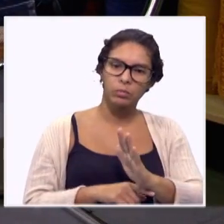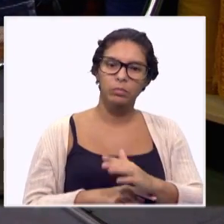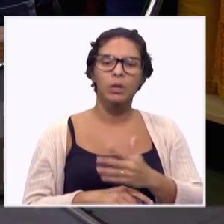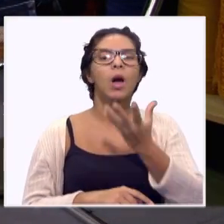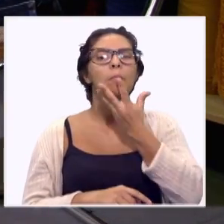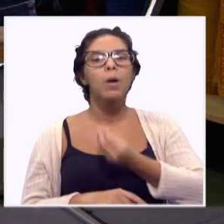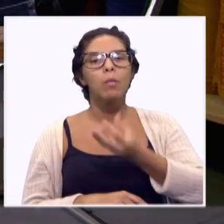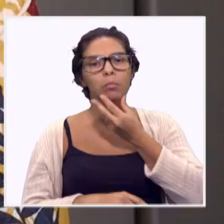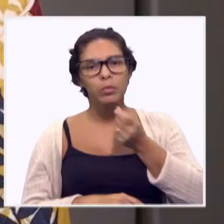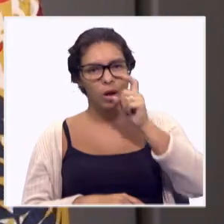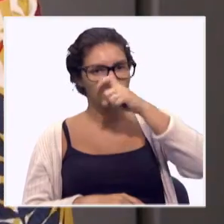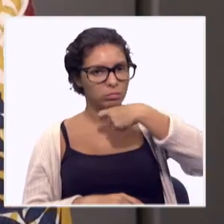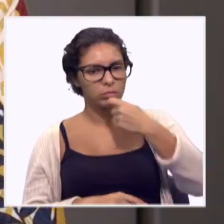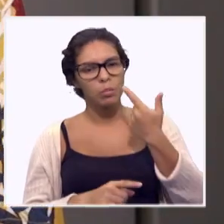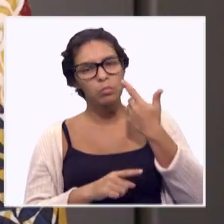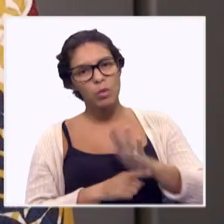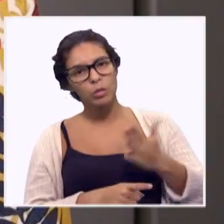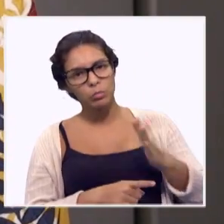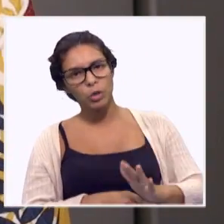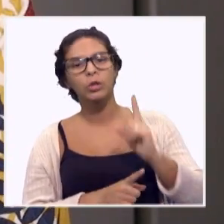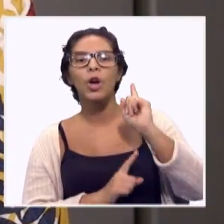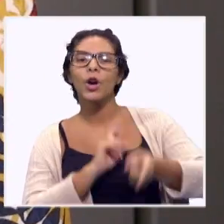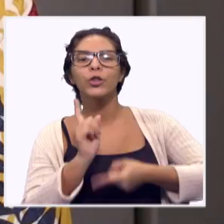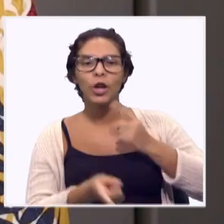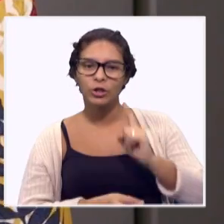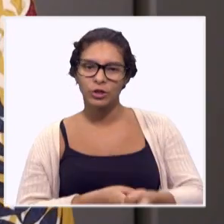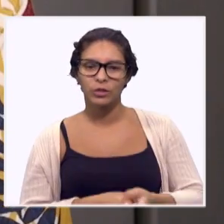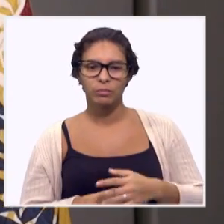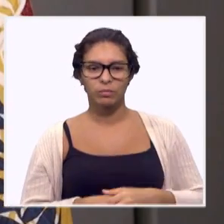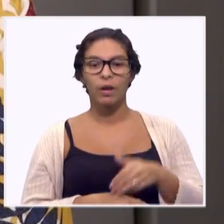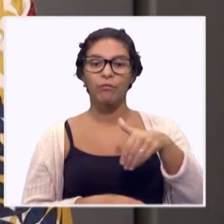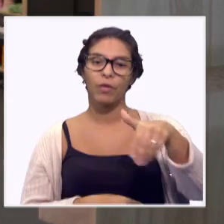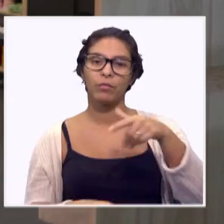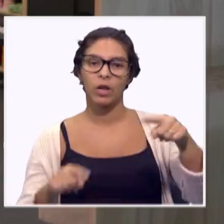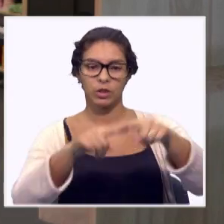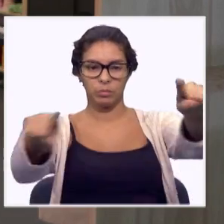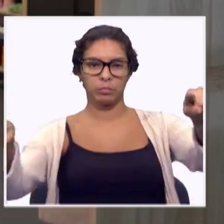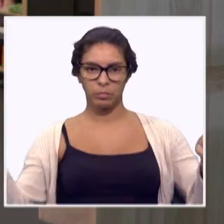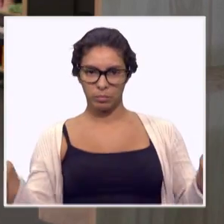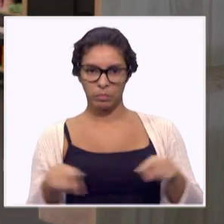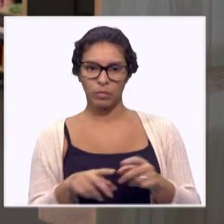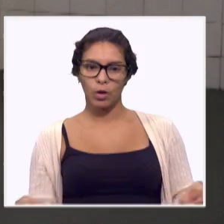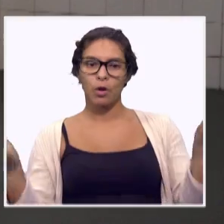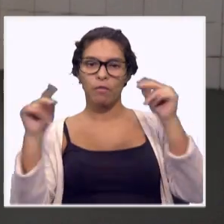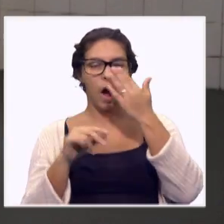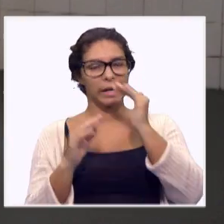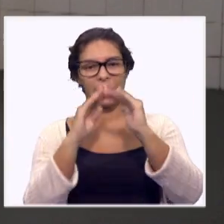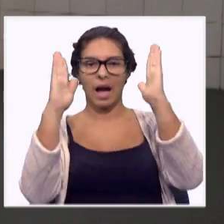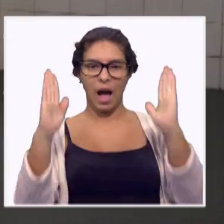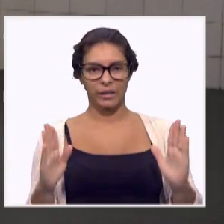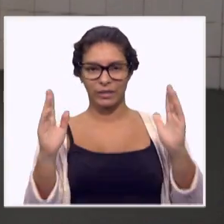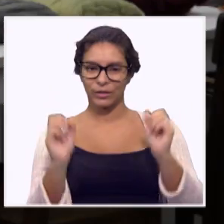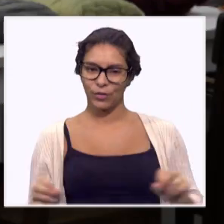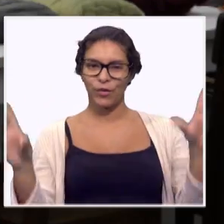mostrar daqui para algum tempo? O Barbudo Aborrecido em breve vai ter um novo espaço, um novo ateliê. Uma